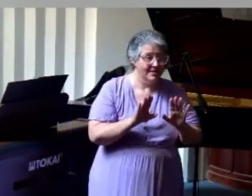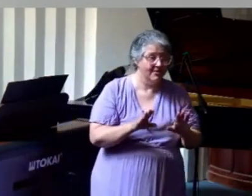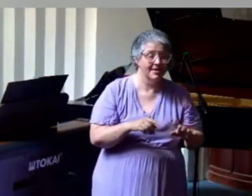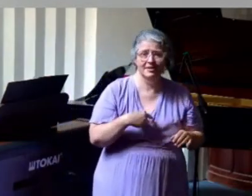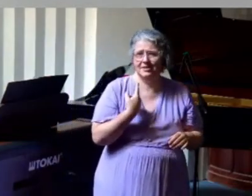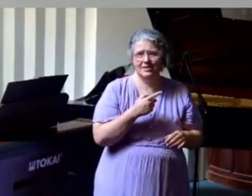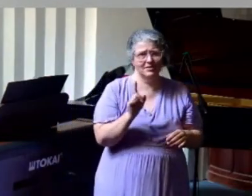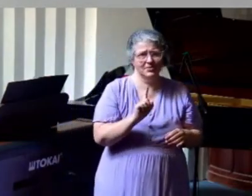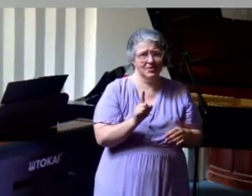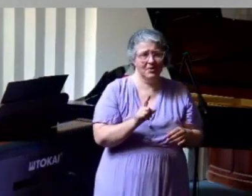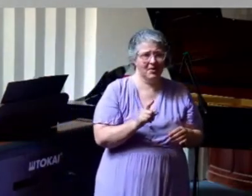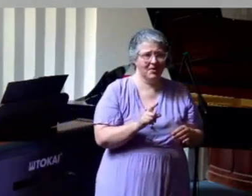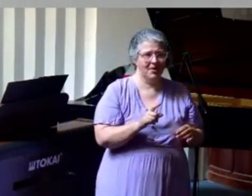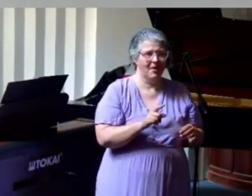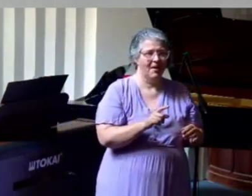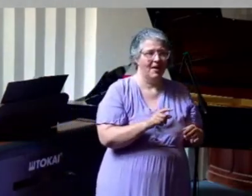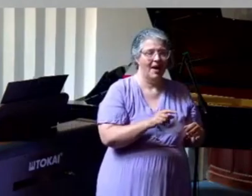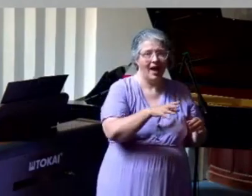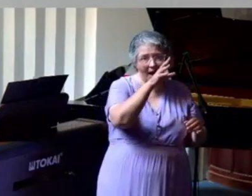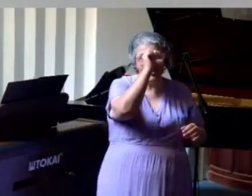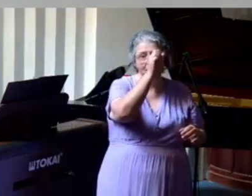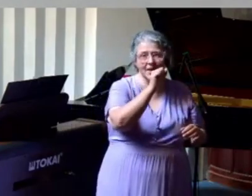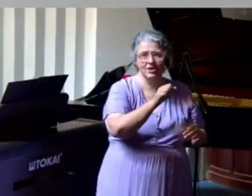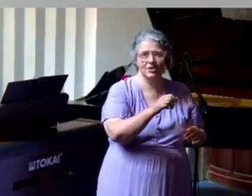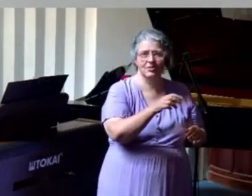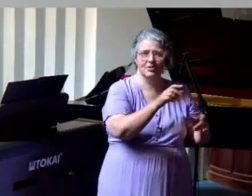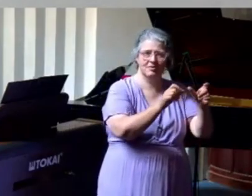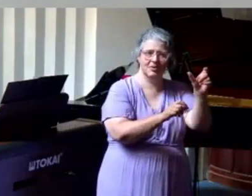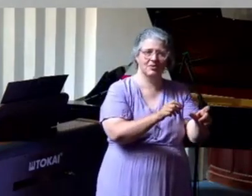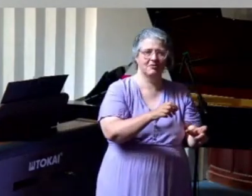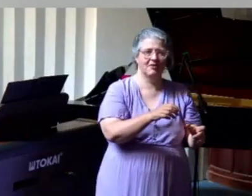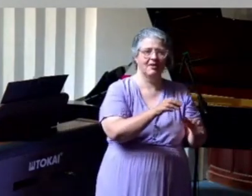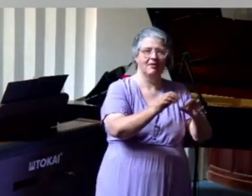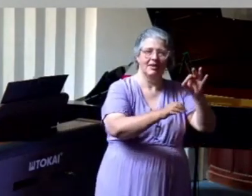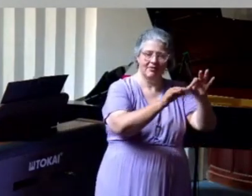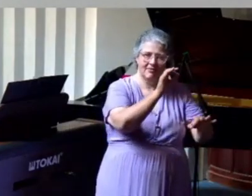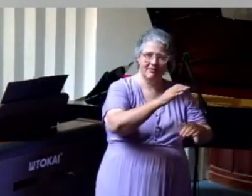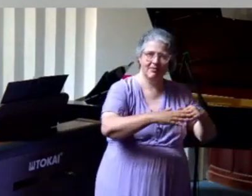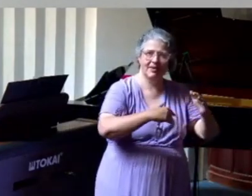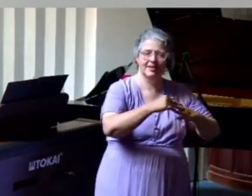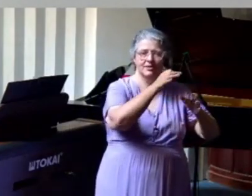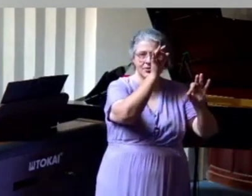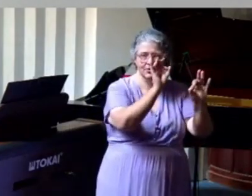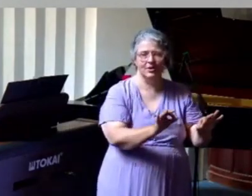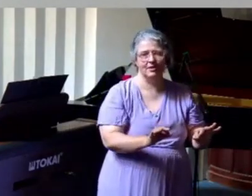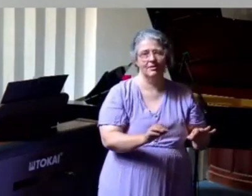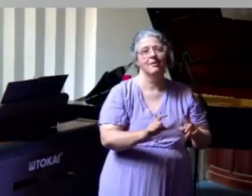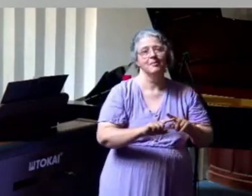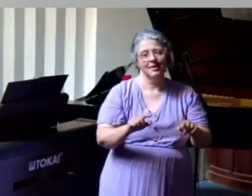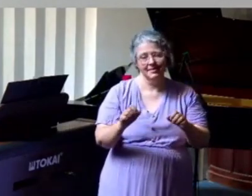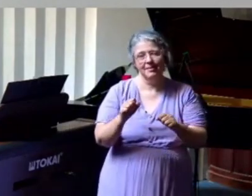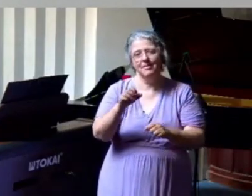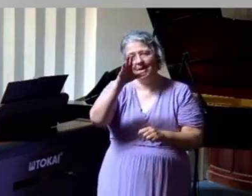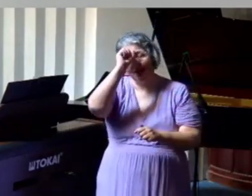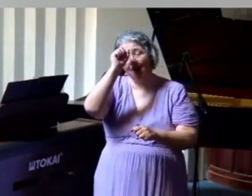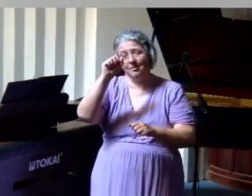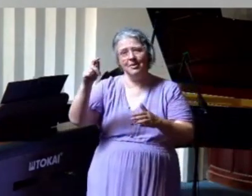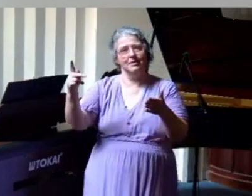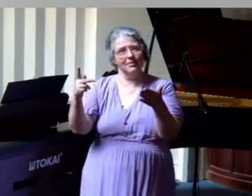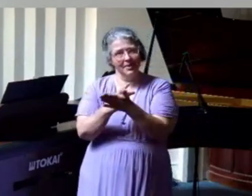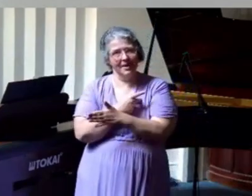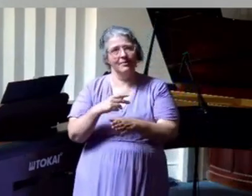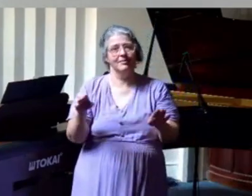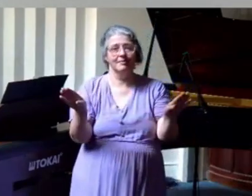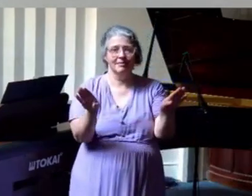das pessoas. Aqui nós podemos aprender com este rei Joás, com os seus